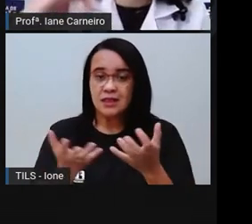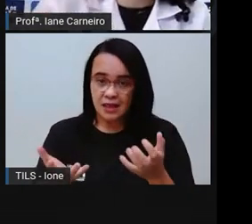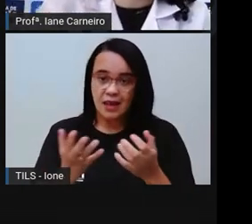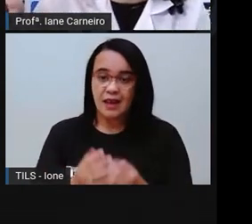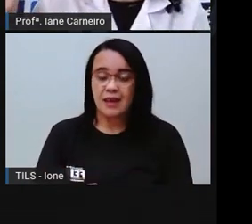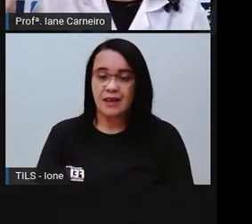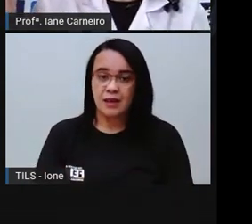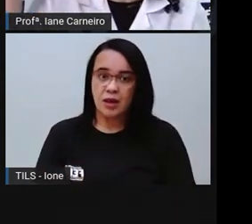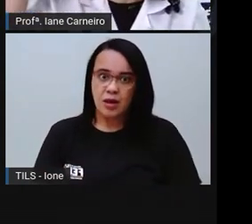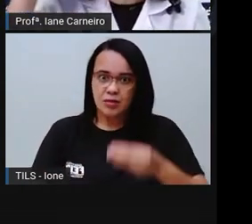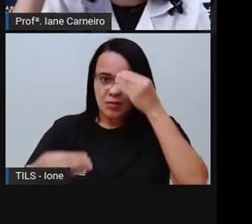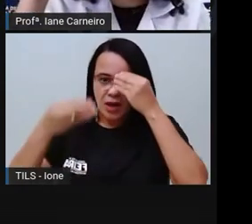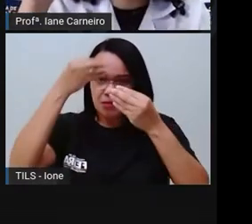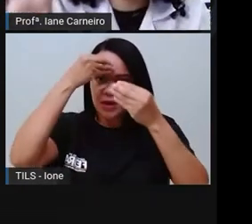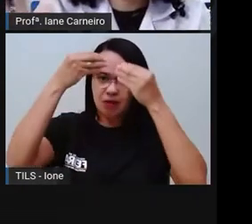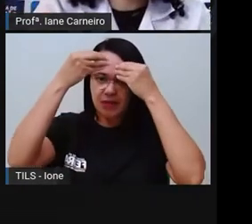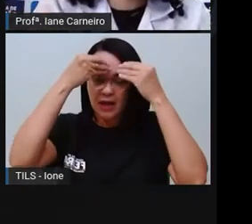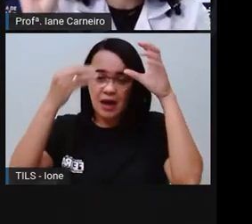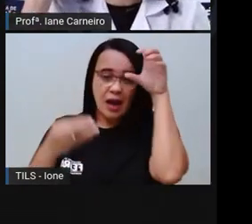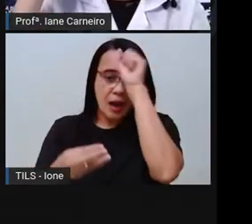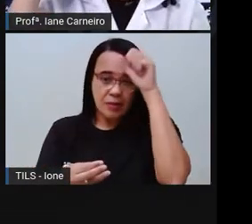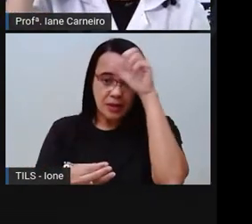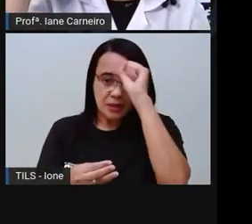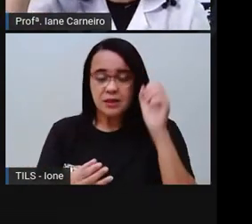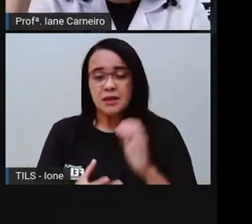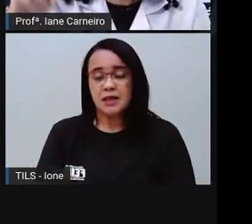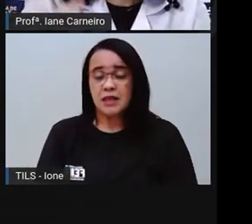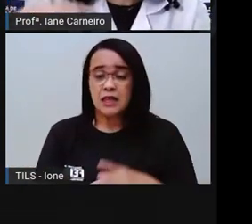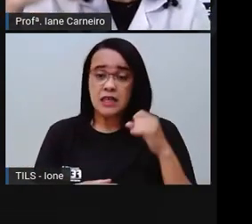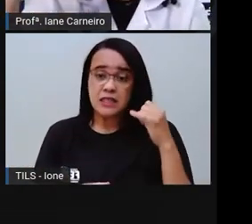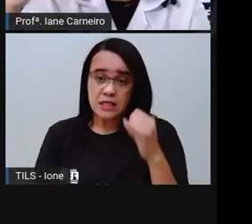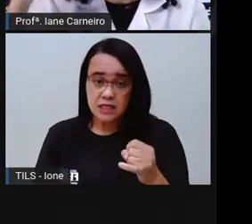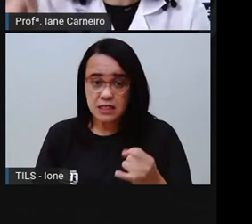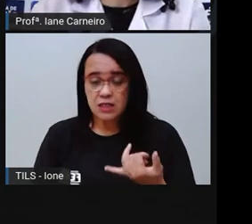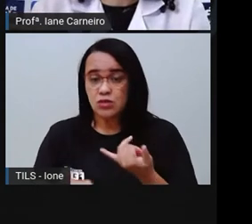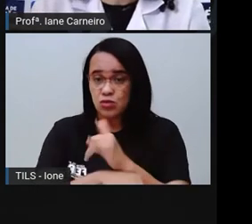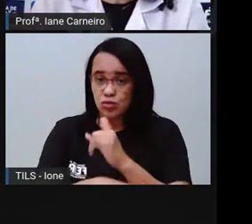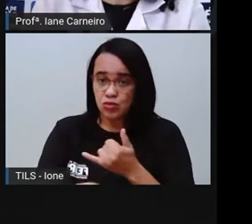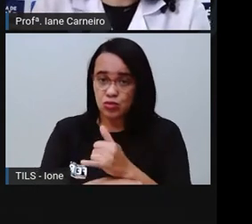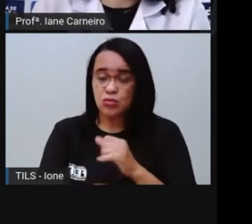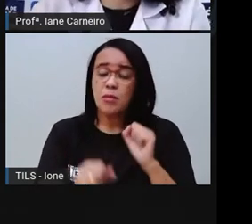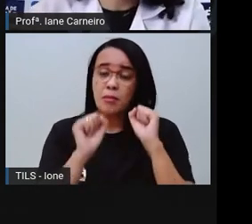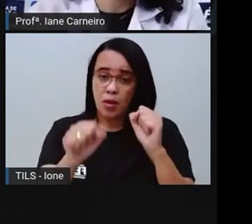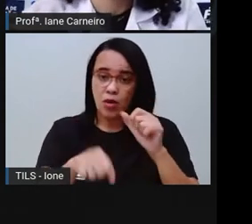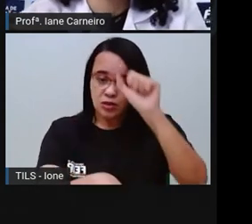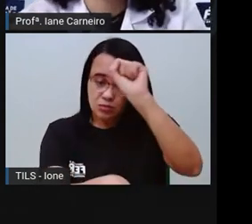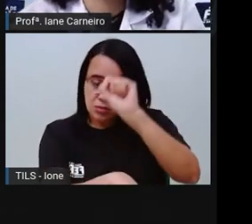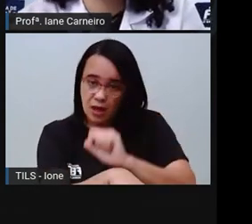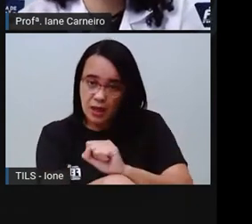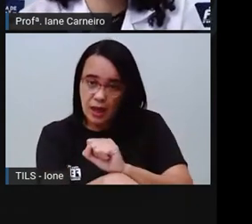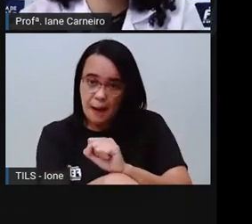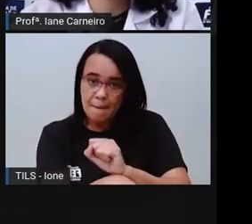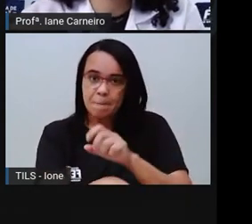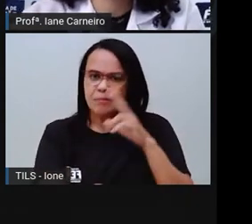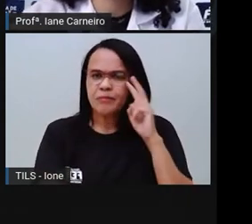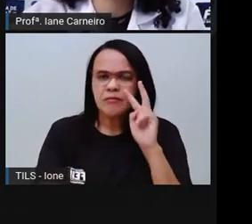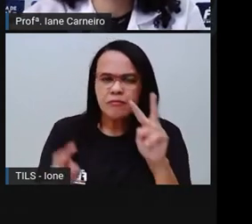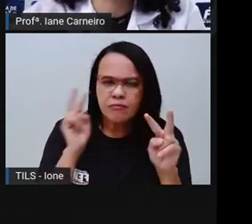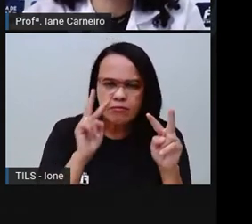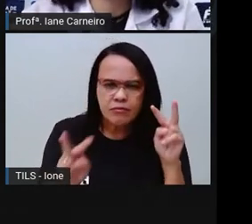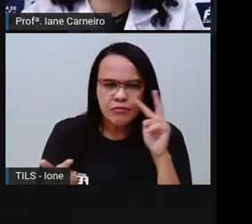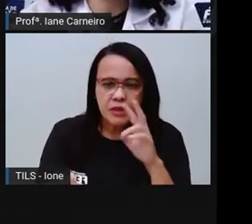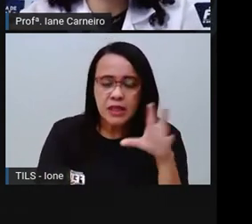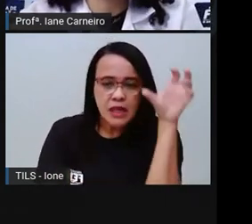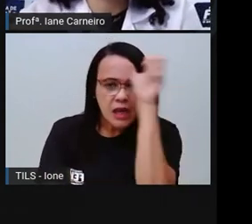Você pode pausar o vídeo e falando até que você de corda joia então aqui ó